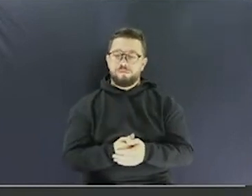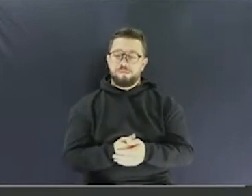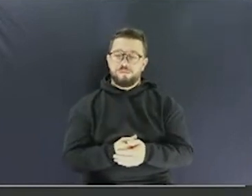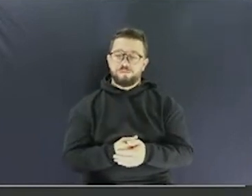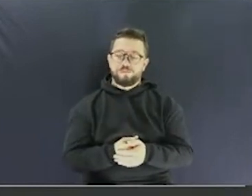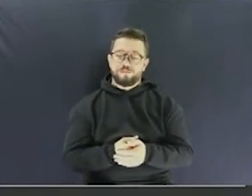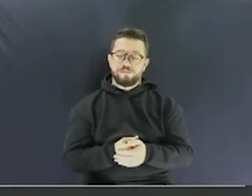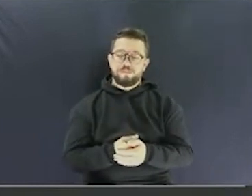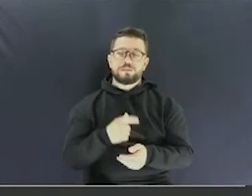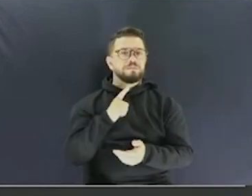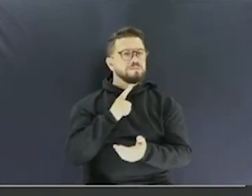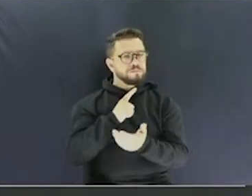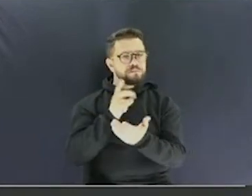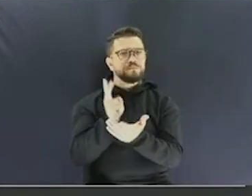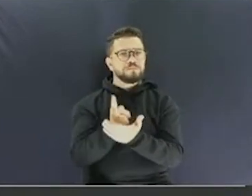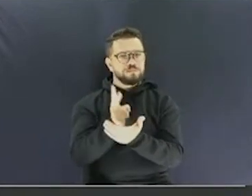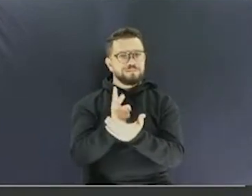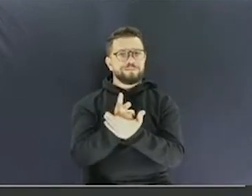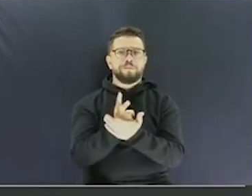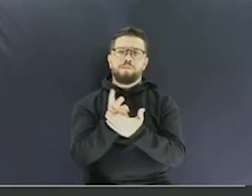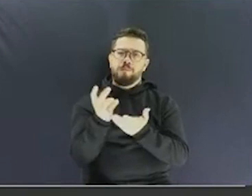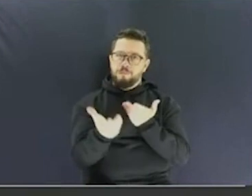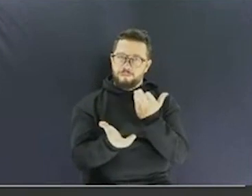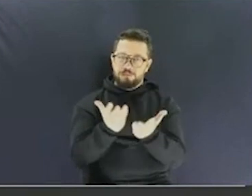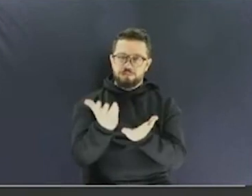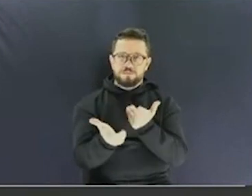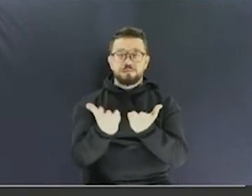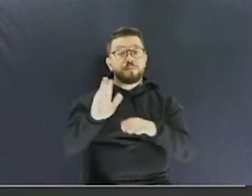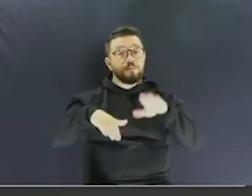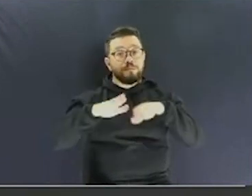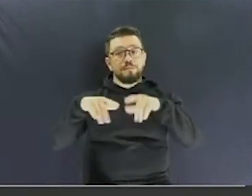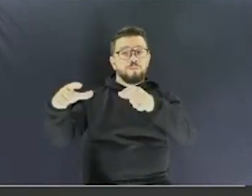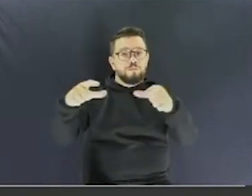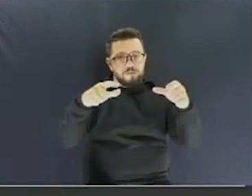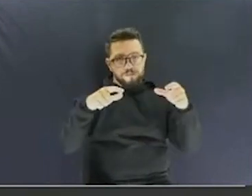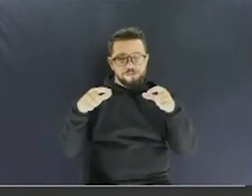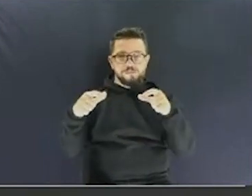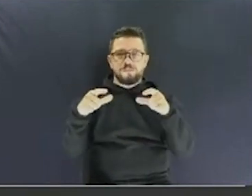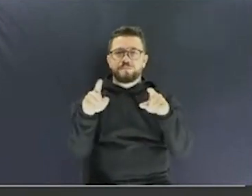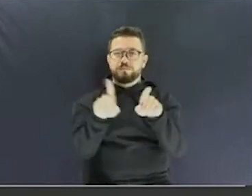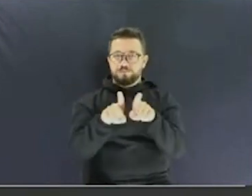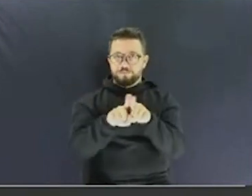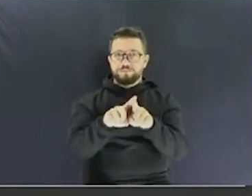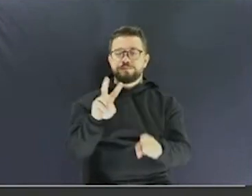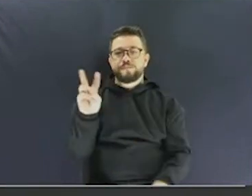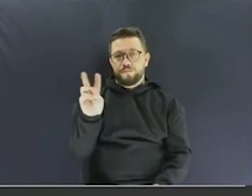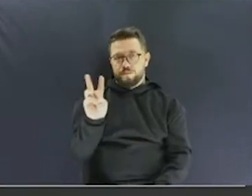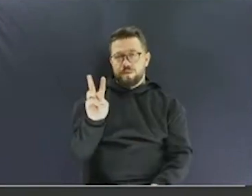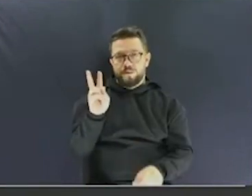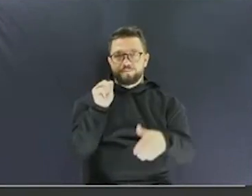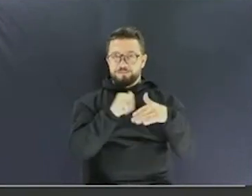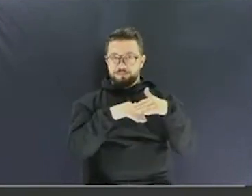sempre executando de acordo com a capacidade instalada de cada local, os recursos financeiros disponíveis e a formalização das parcerias e